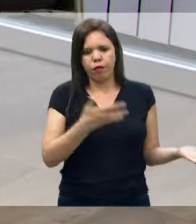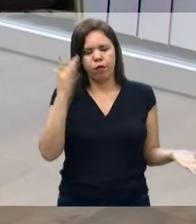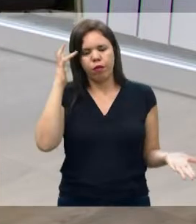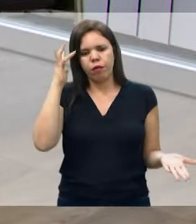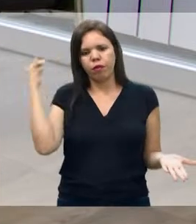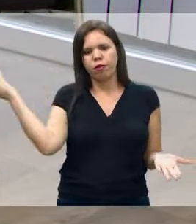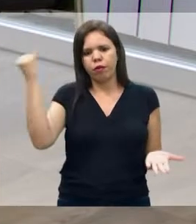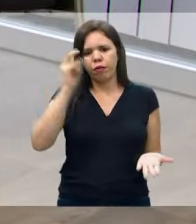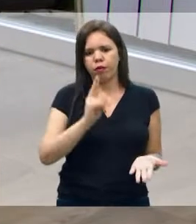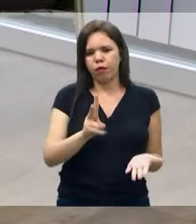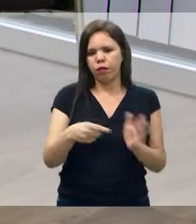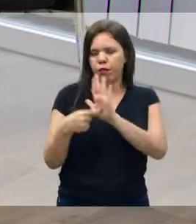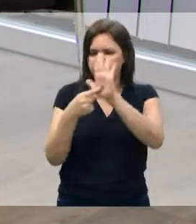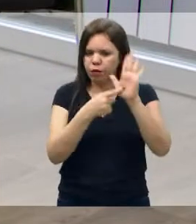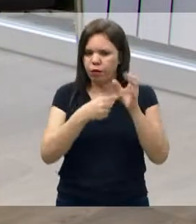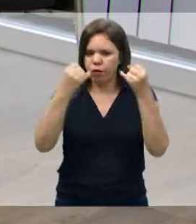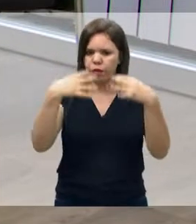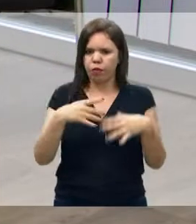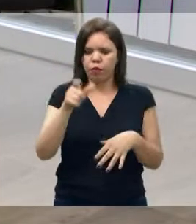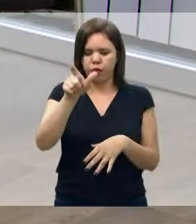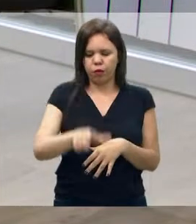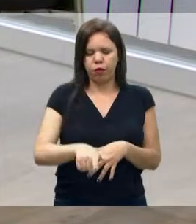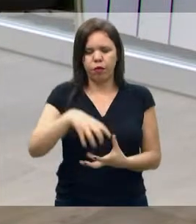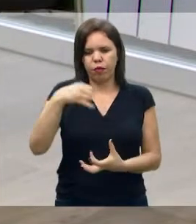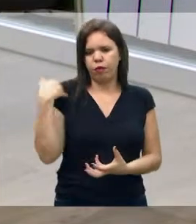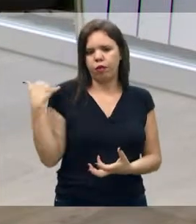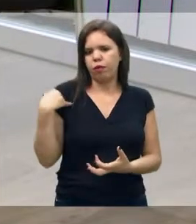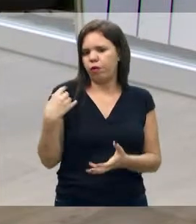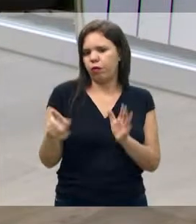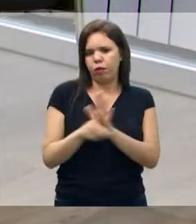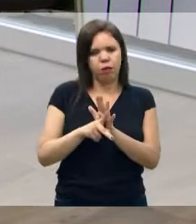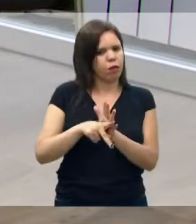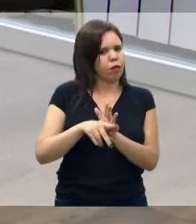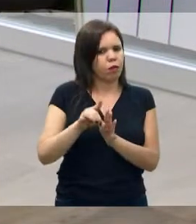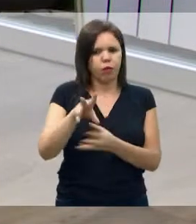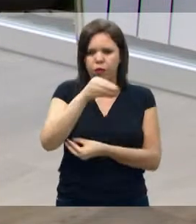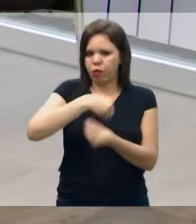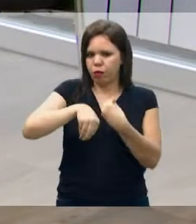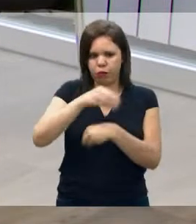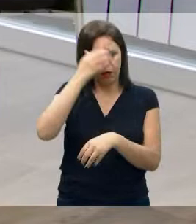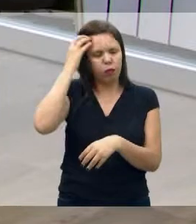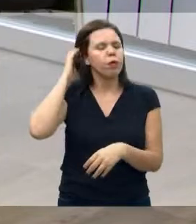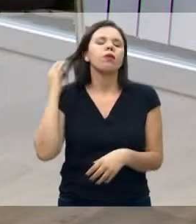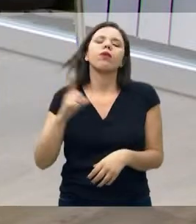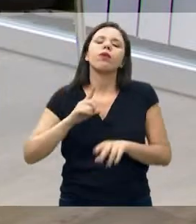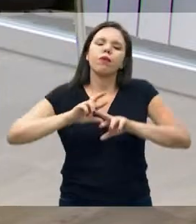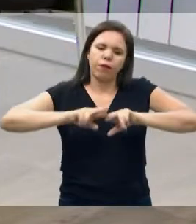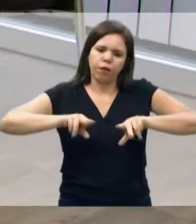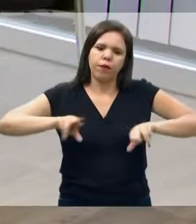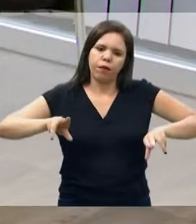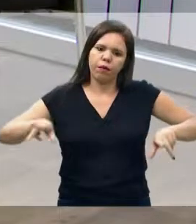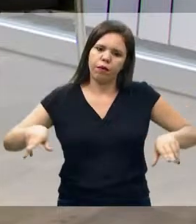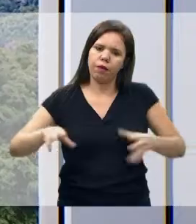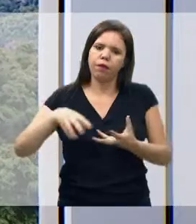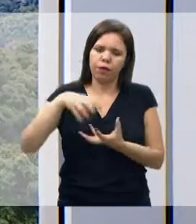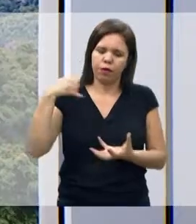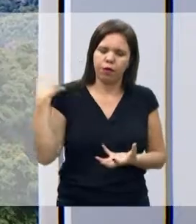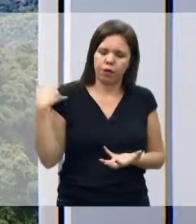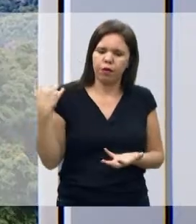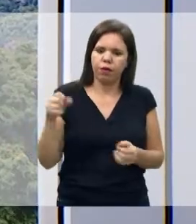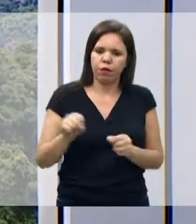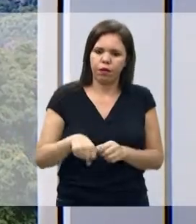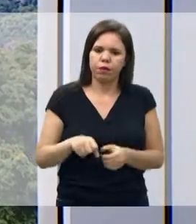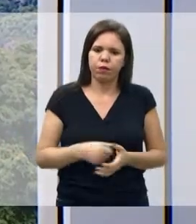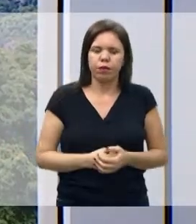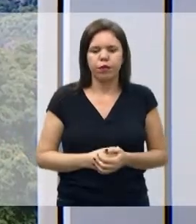gente destacar que a velhice ela não é homogênea, né? A velhice ela tem vários tipos de velhice. Então, o